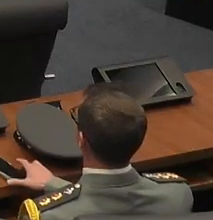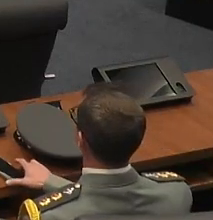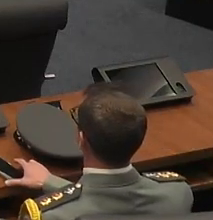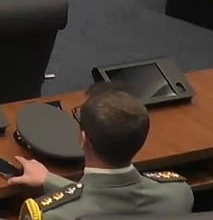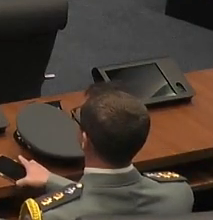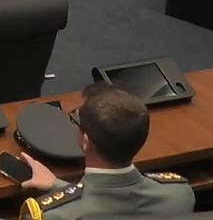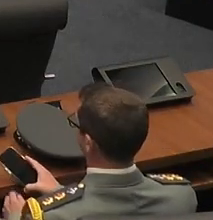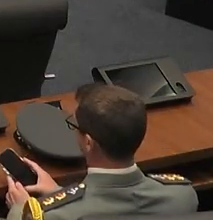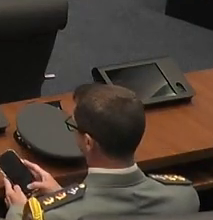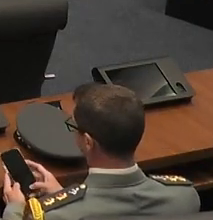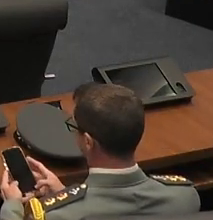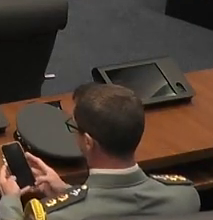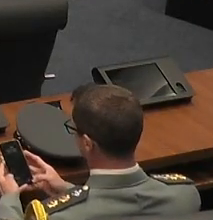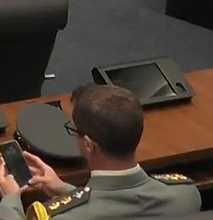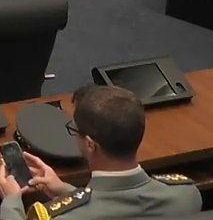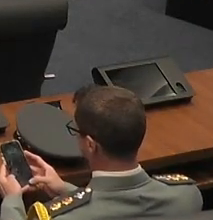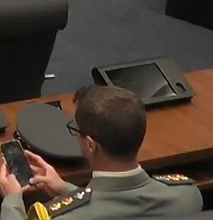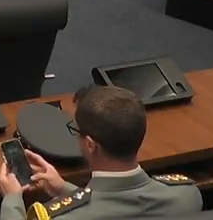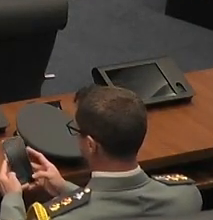Álvaro Costa.